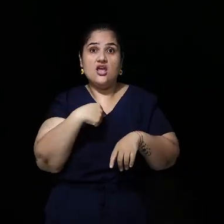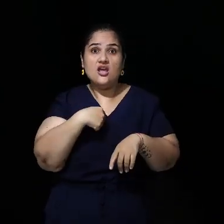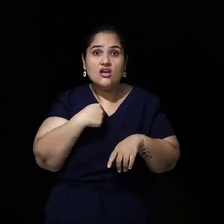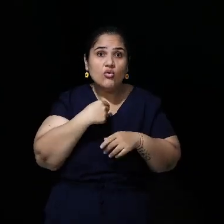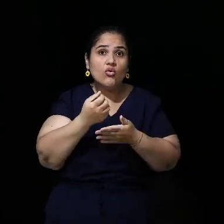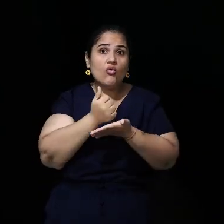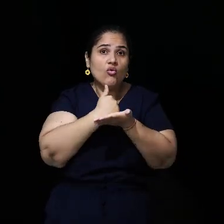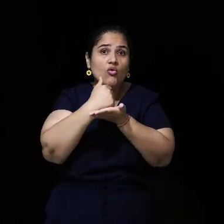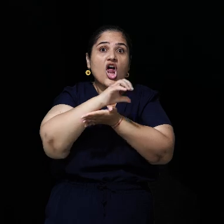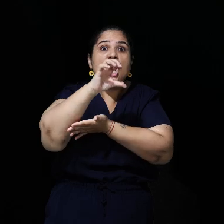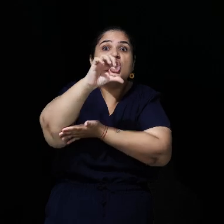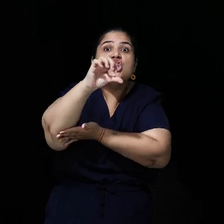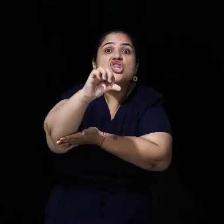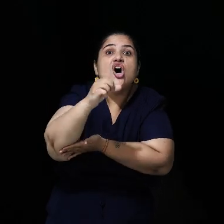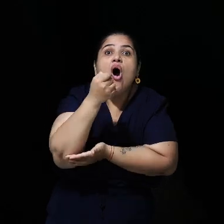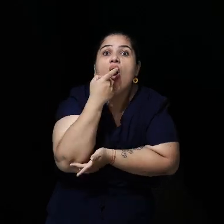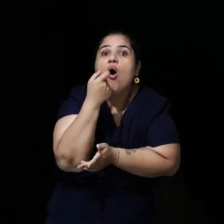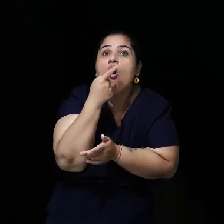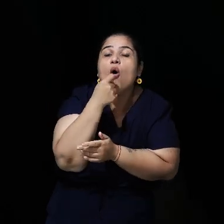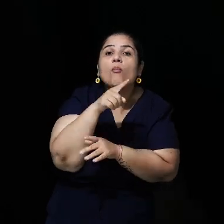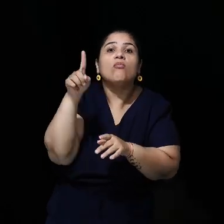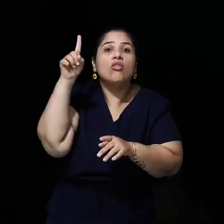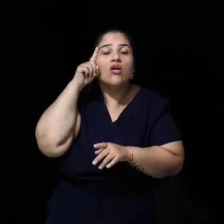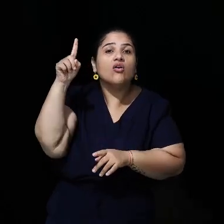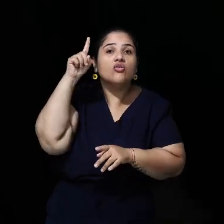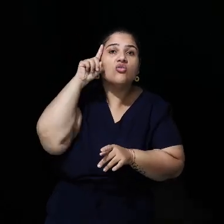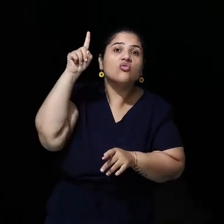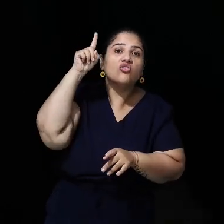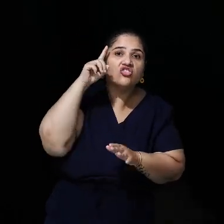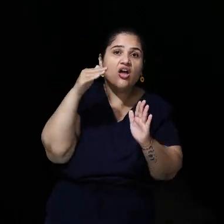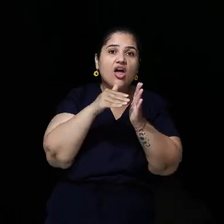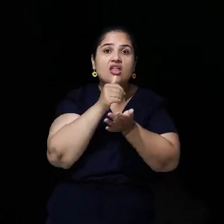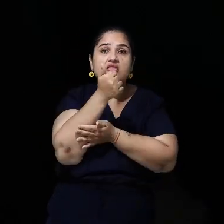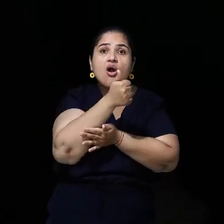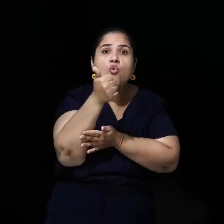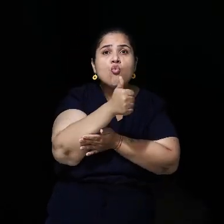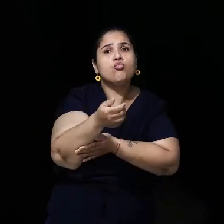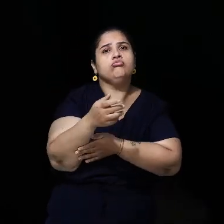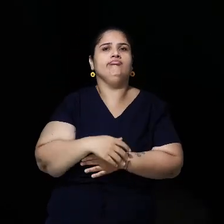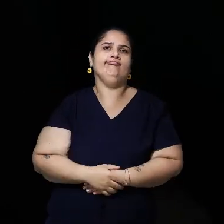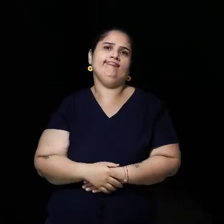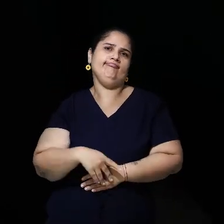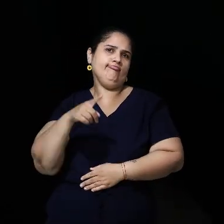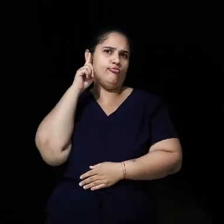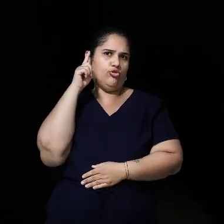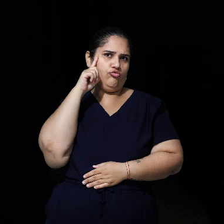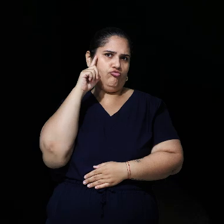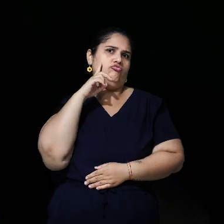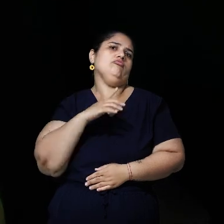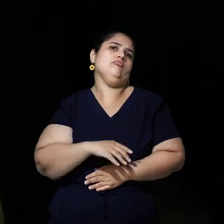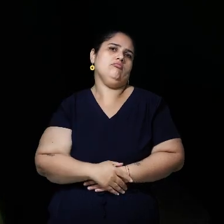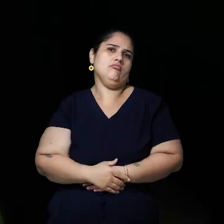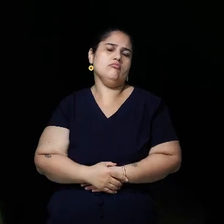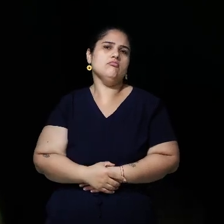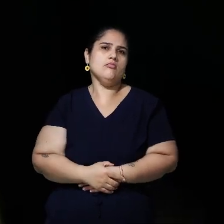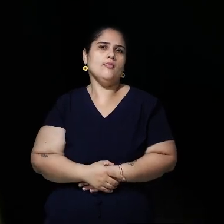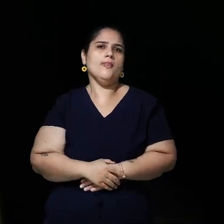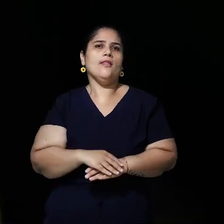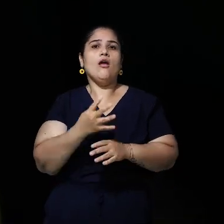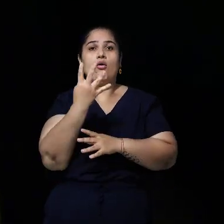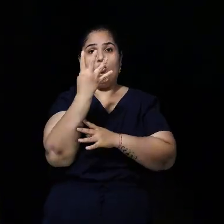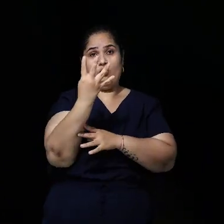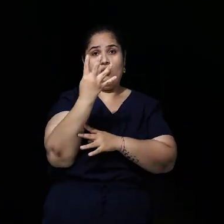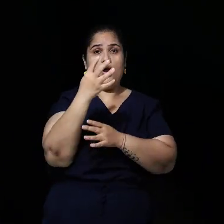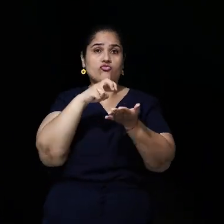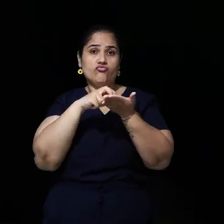pô. Né? Já pensou você tomar 9 a 11 comprimidos por dia? Né? Eu tomava 4 de